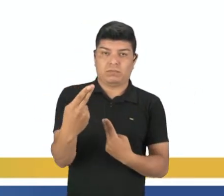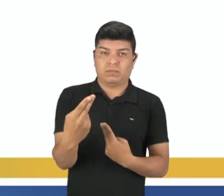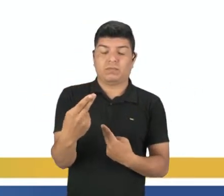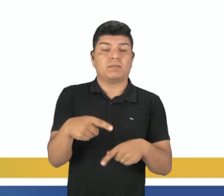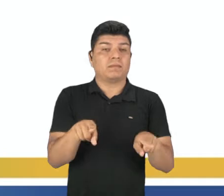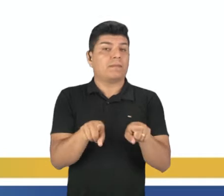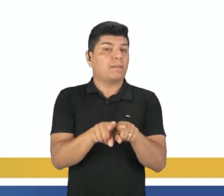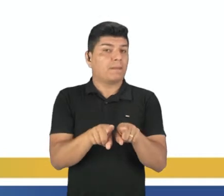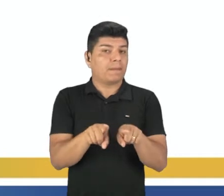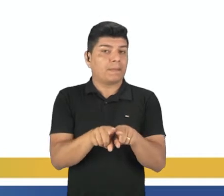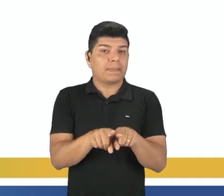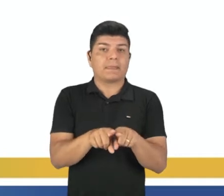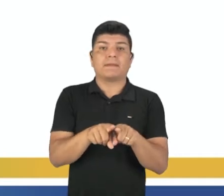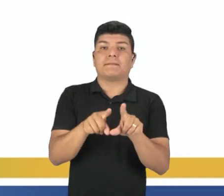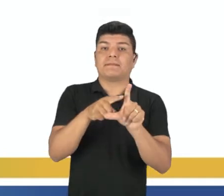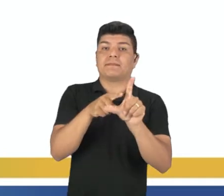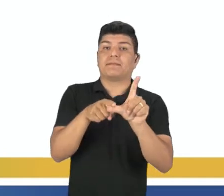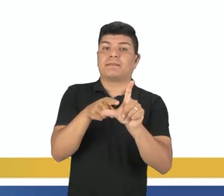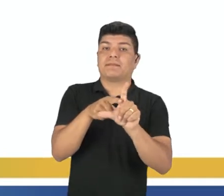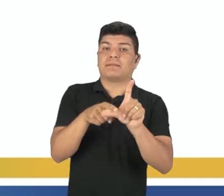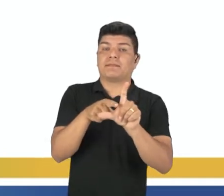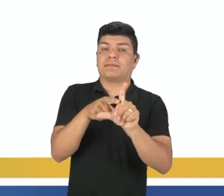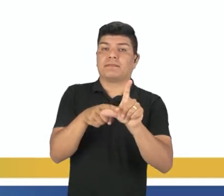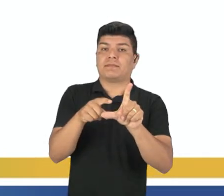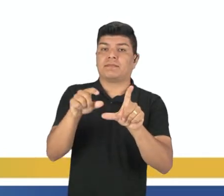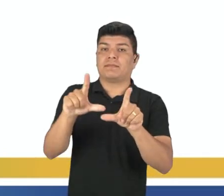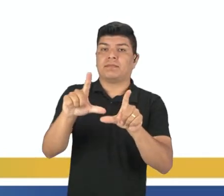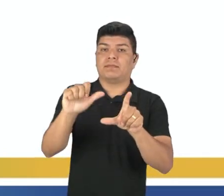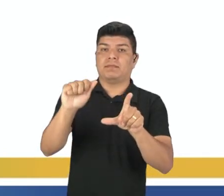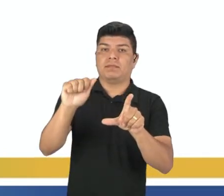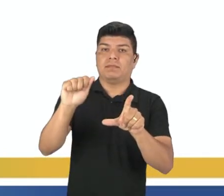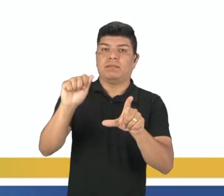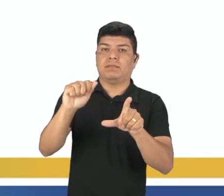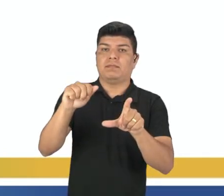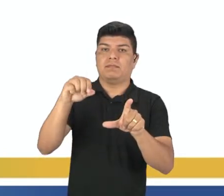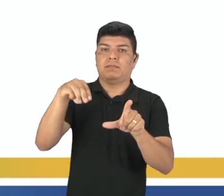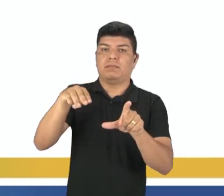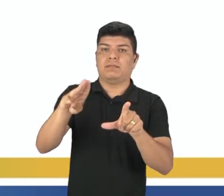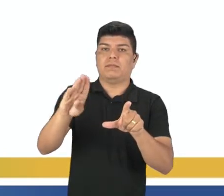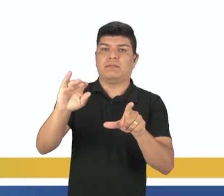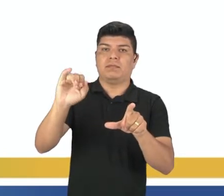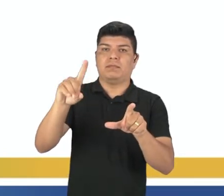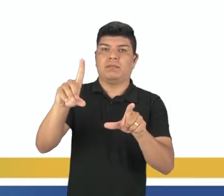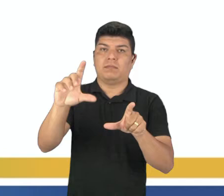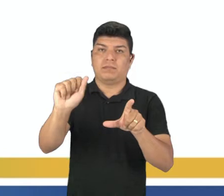Além disso, os ângulos lambda e gama, né,